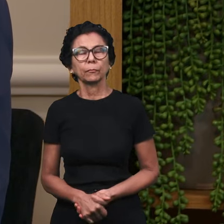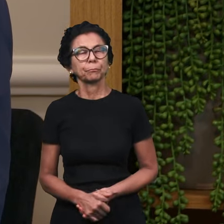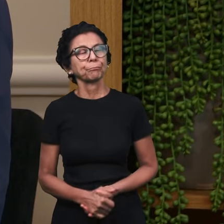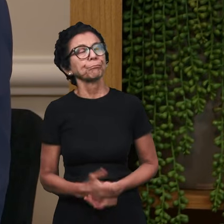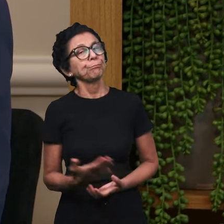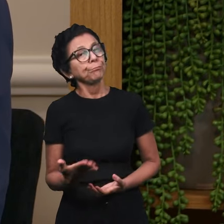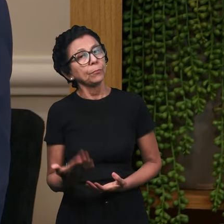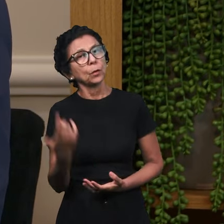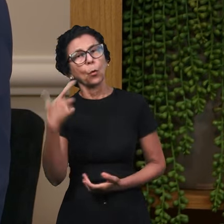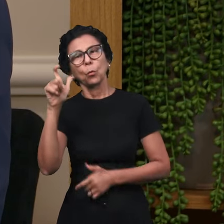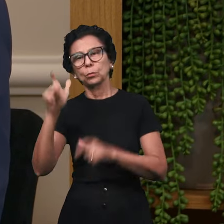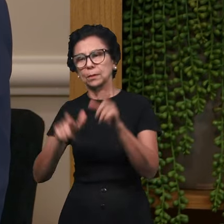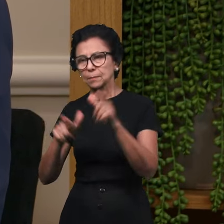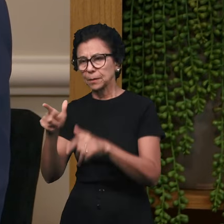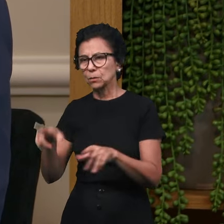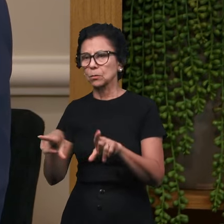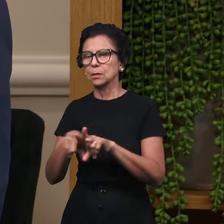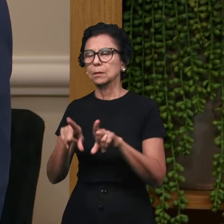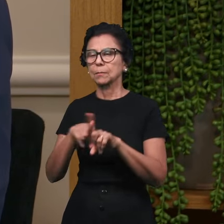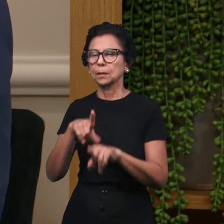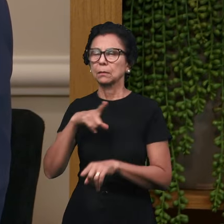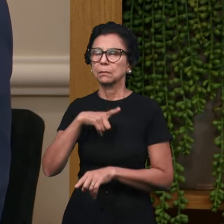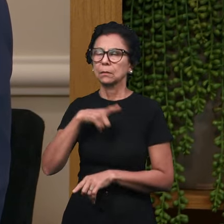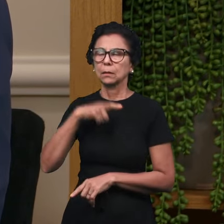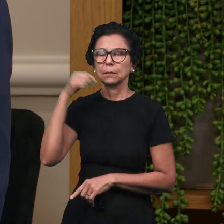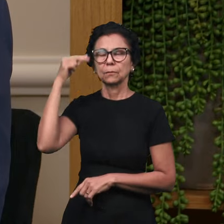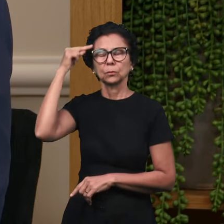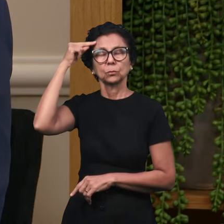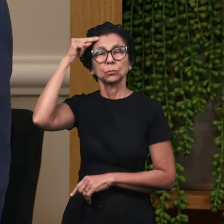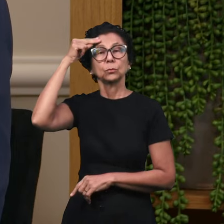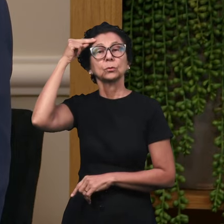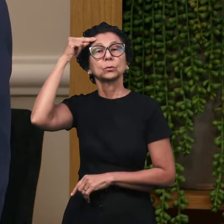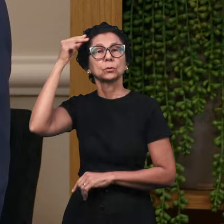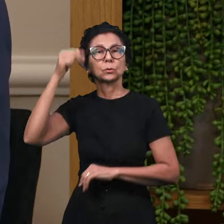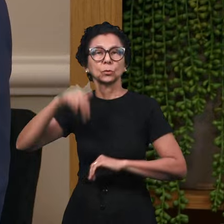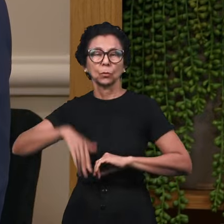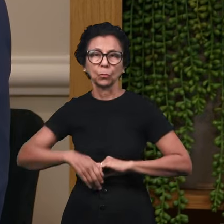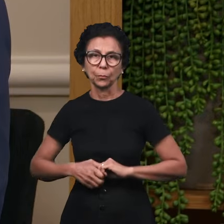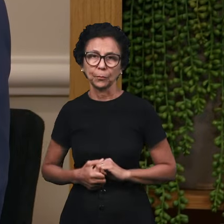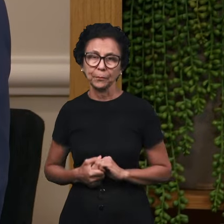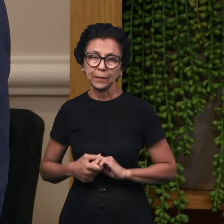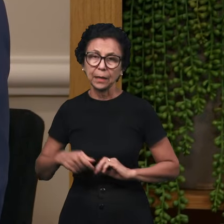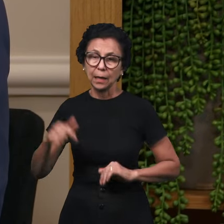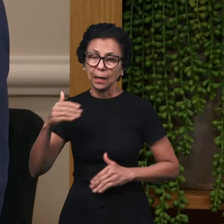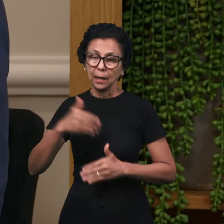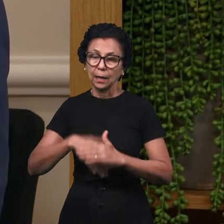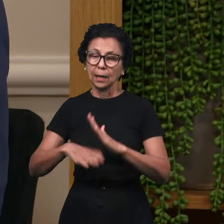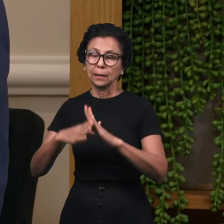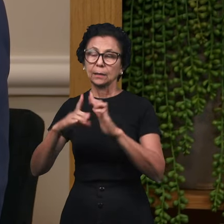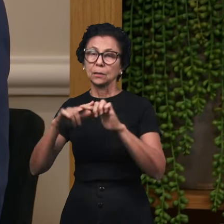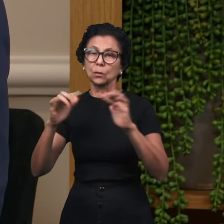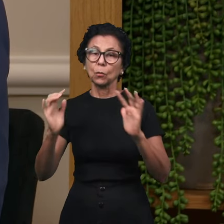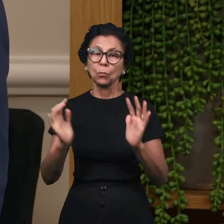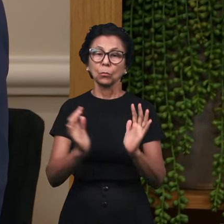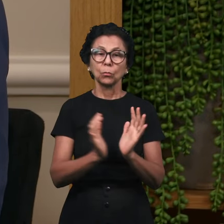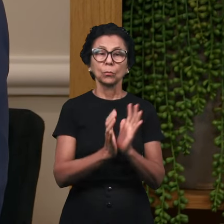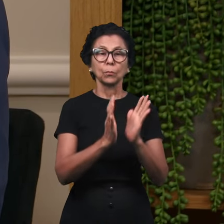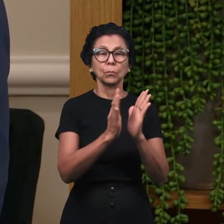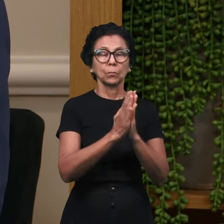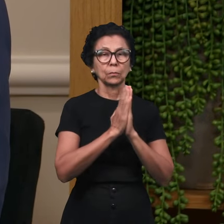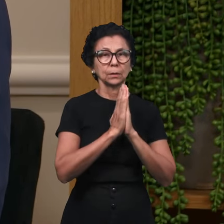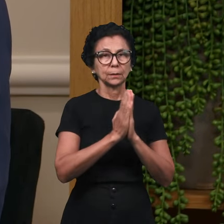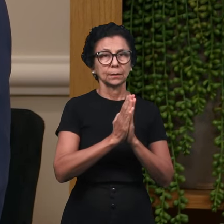igreja, porventura, teve, isso é levado a um grupo específico da igreja, que é o grupo de